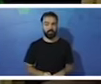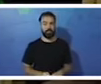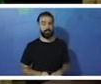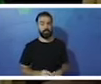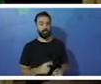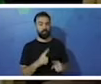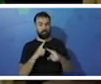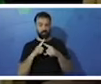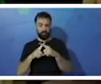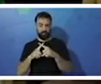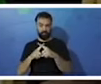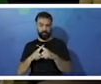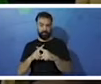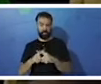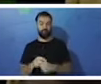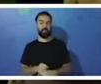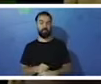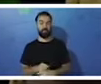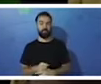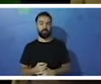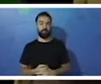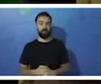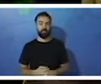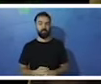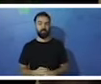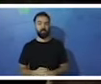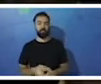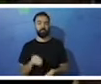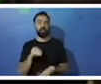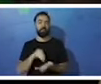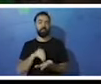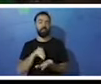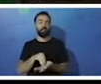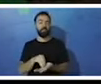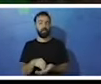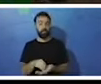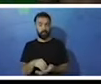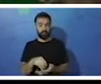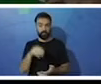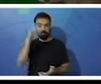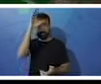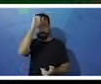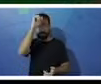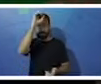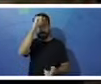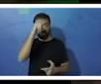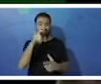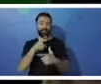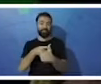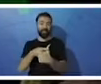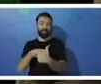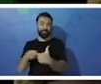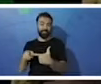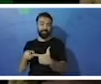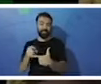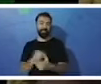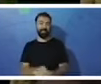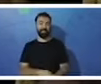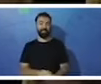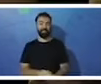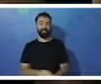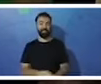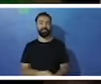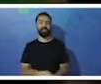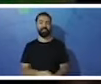de vezes, tá? A continha de vezes. Falta aprender o da divisão, não é? Vamos